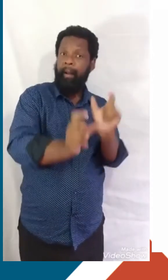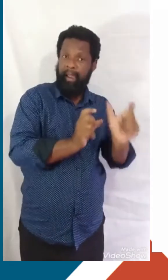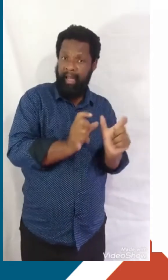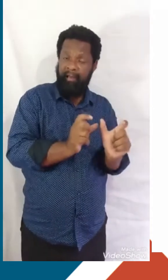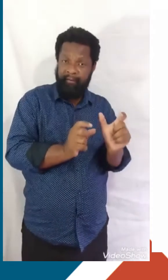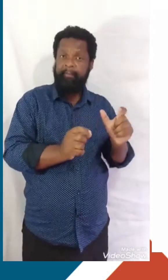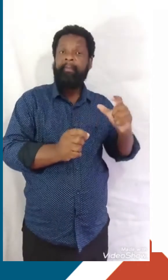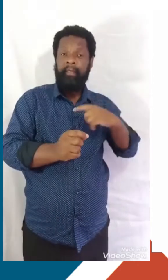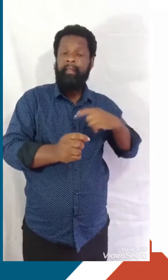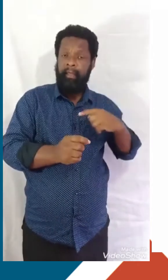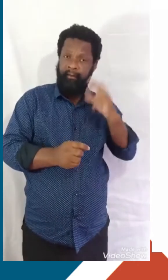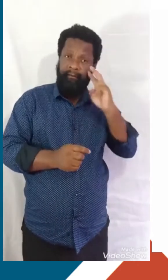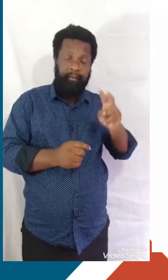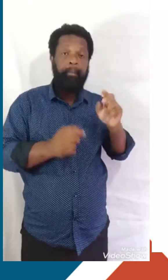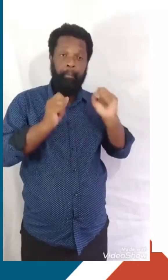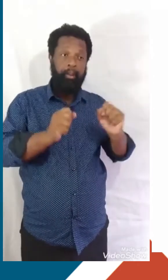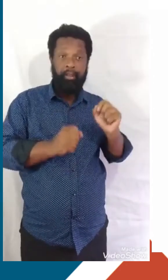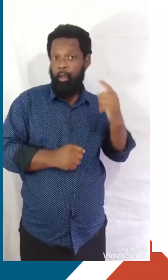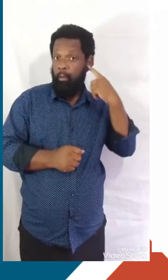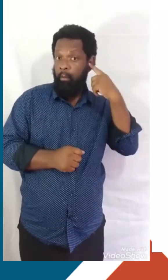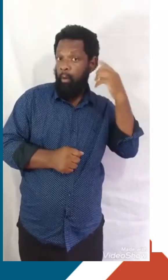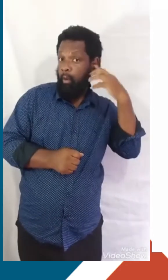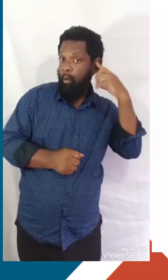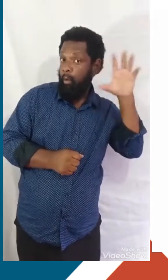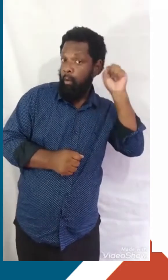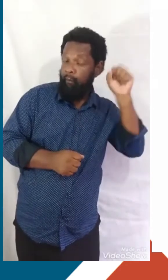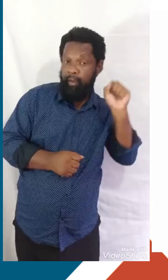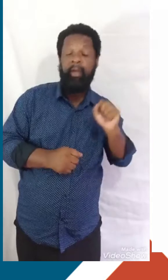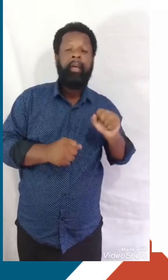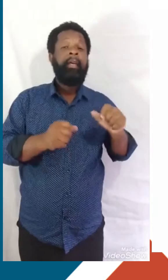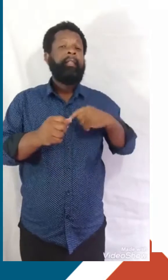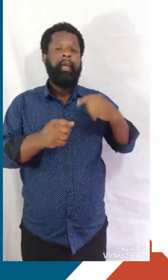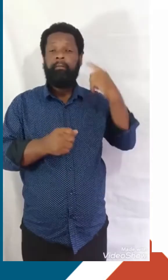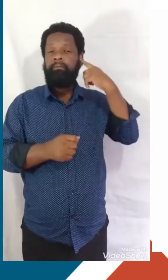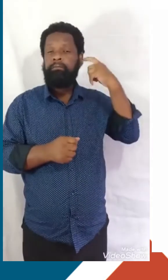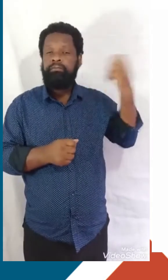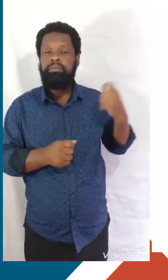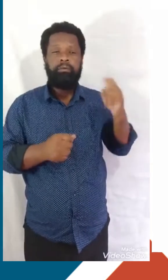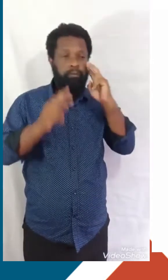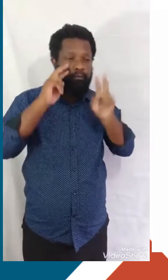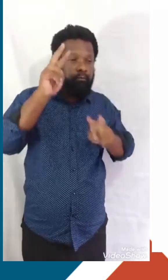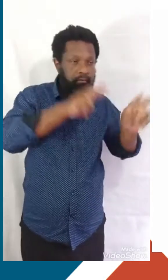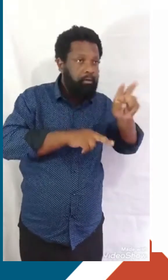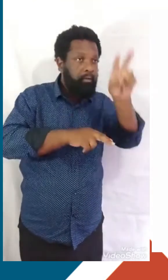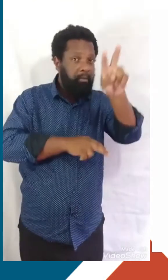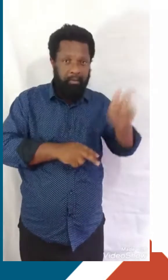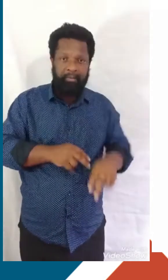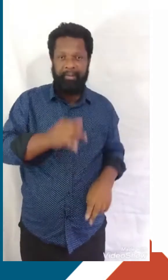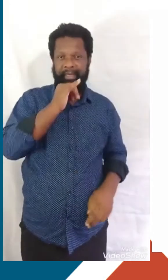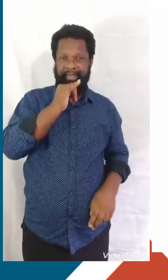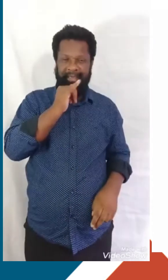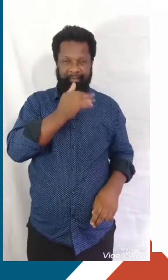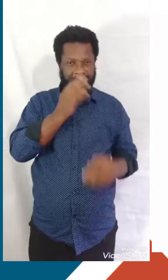aspecto verbo-voco-visual, ou seja, no seu aspecto semântico, sonoro e visual. Aqui